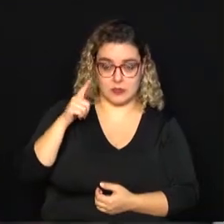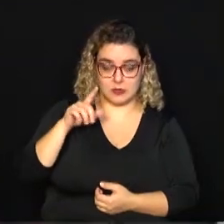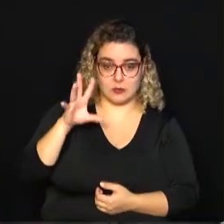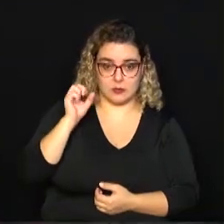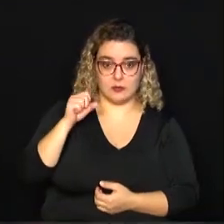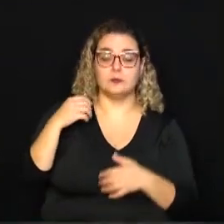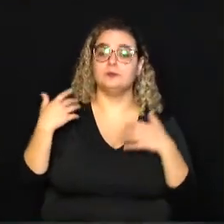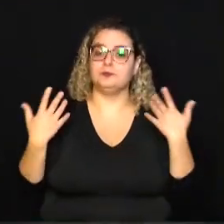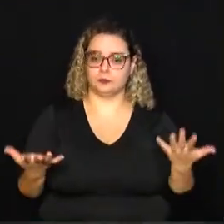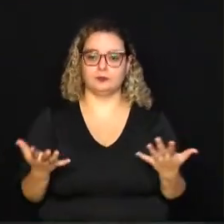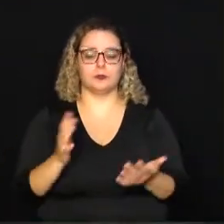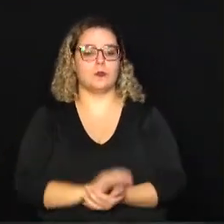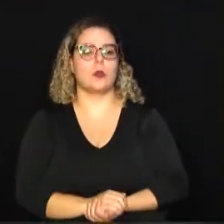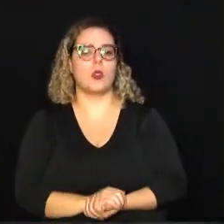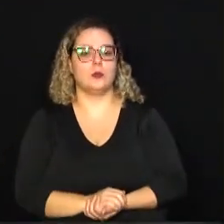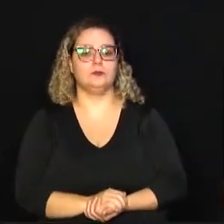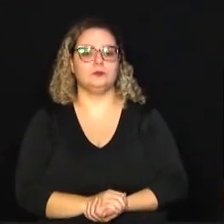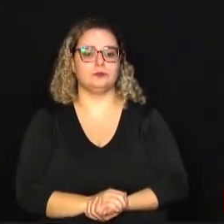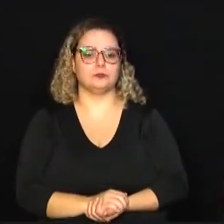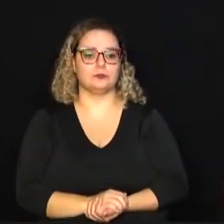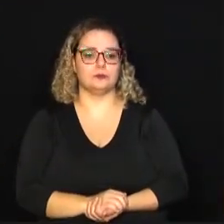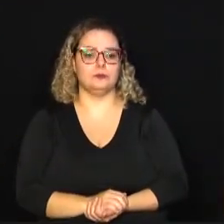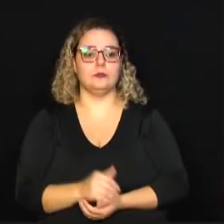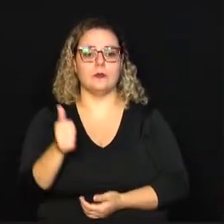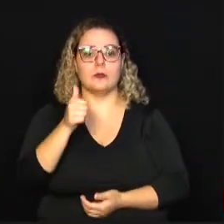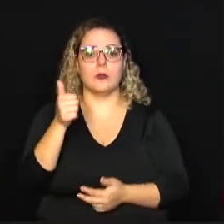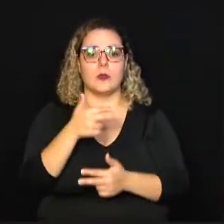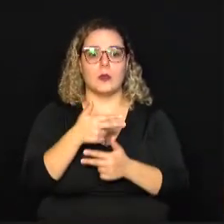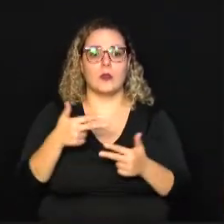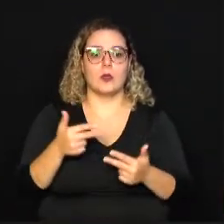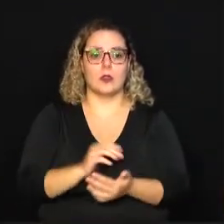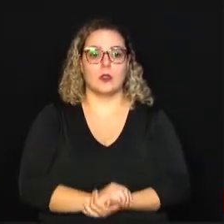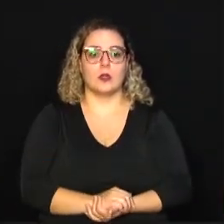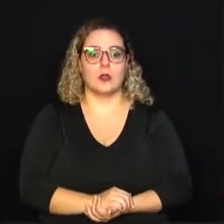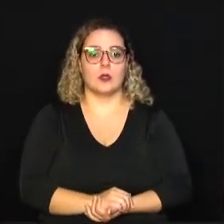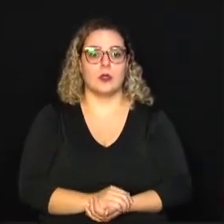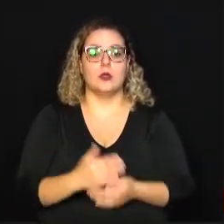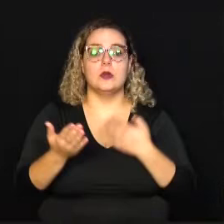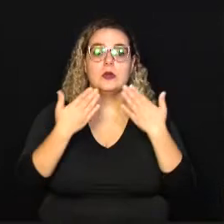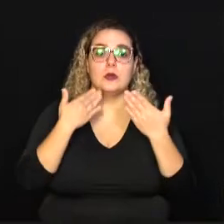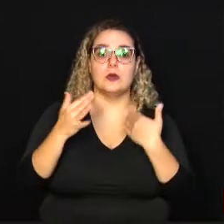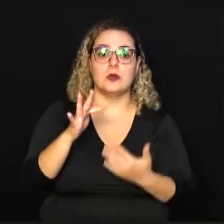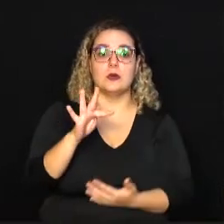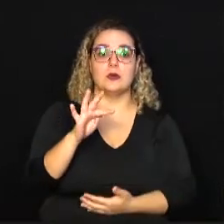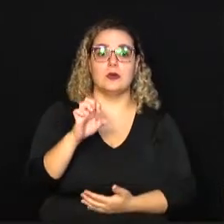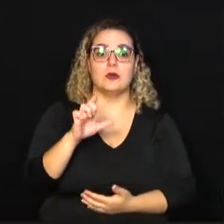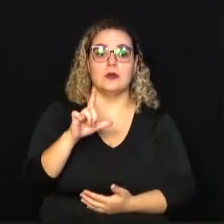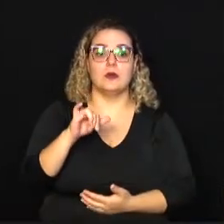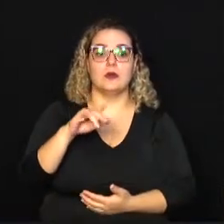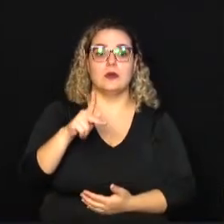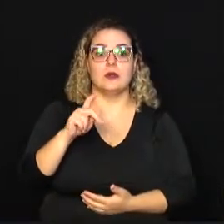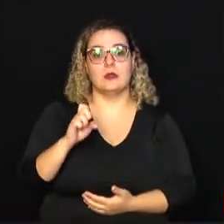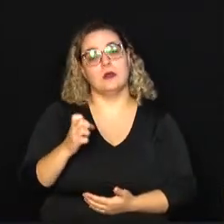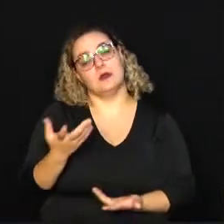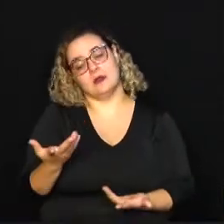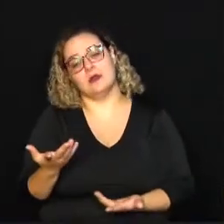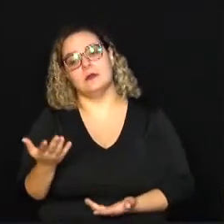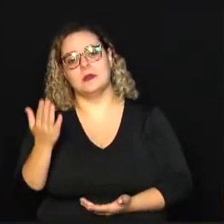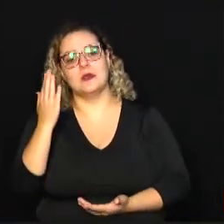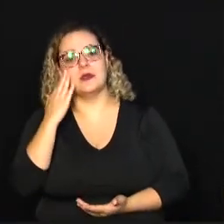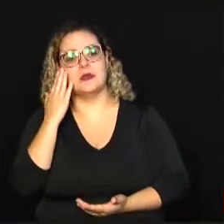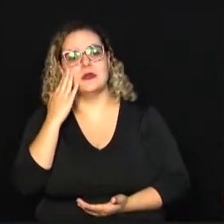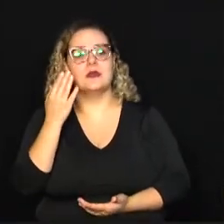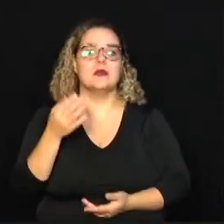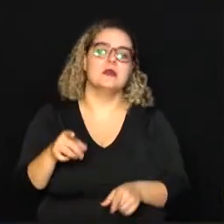Muito bem. Então, primeira coisa, viu? Só dialogando com o Felipe, né? Afinal de contas, eu fui vereador aí, cabe algumas